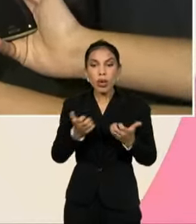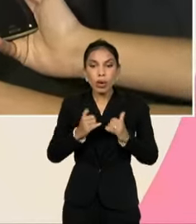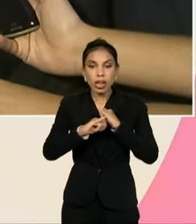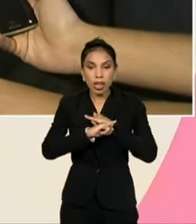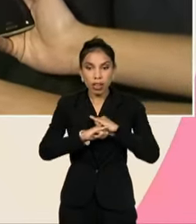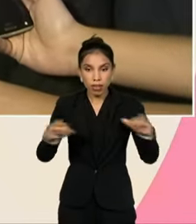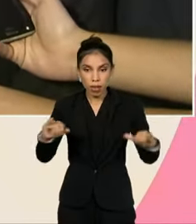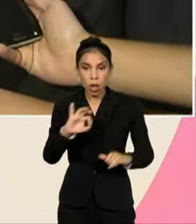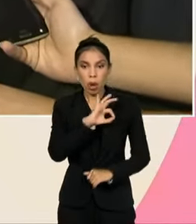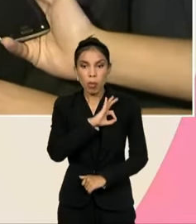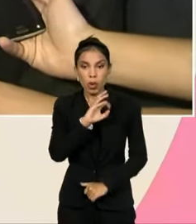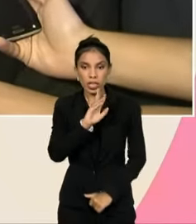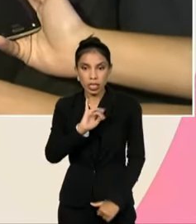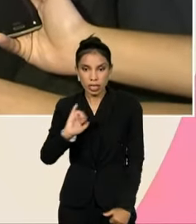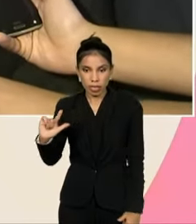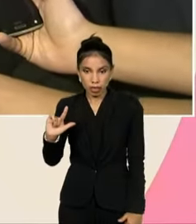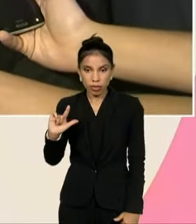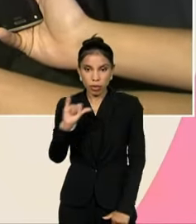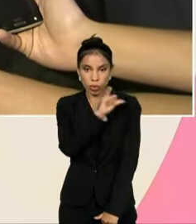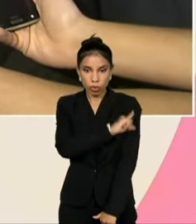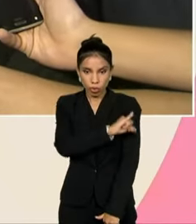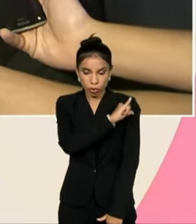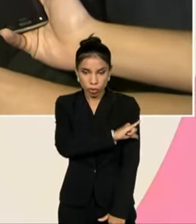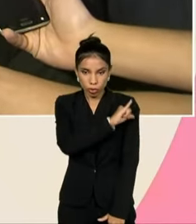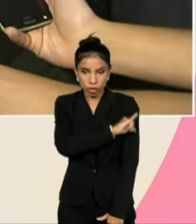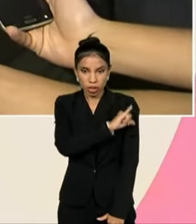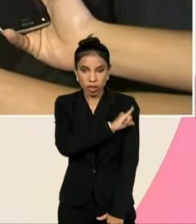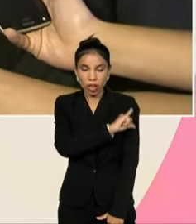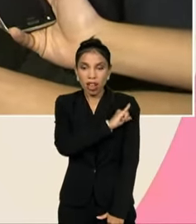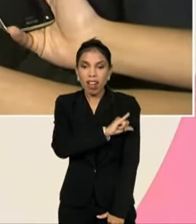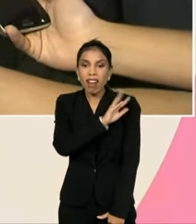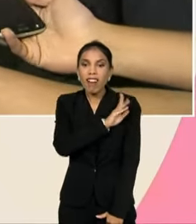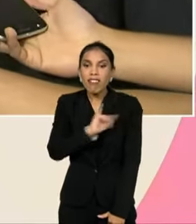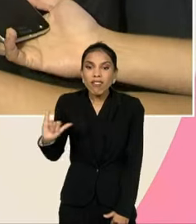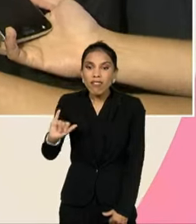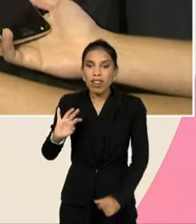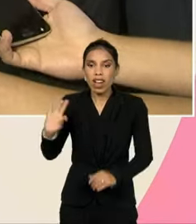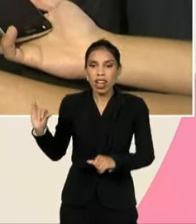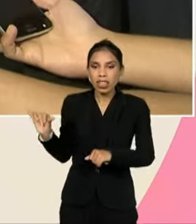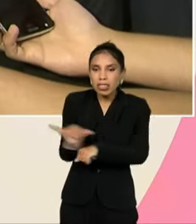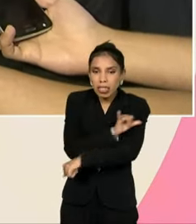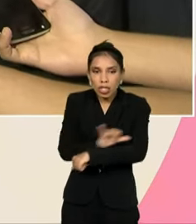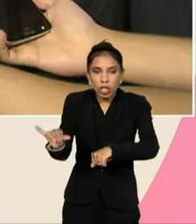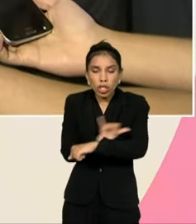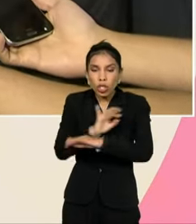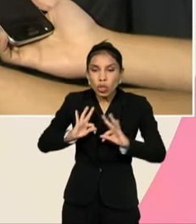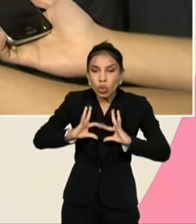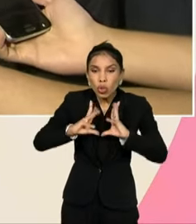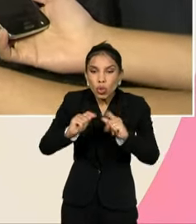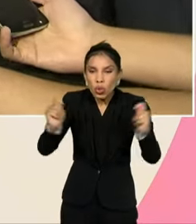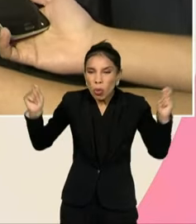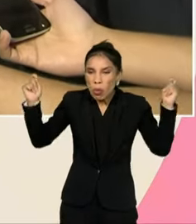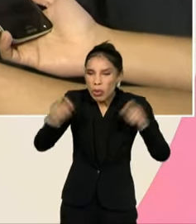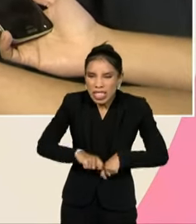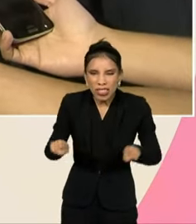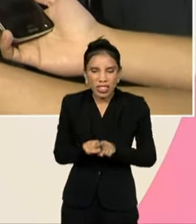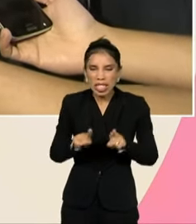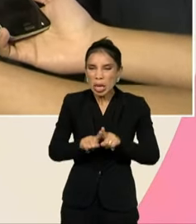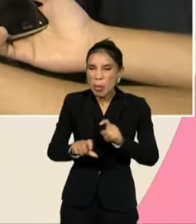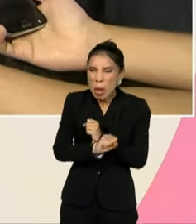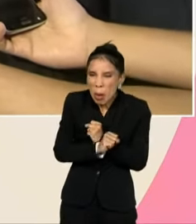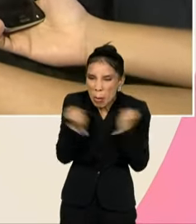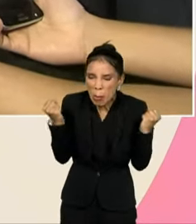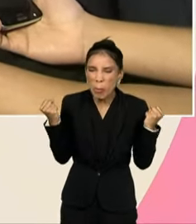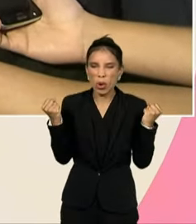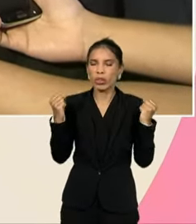também que a Polícia Civil do Rio de Janeiro vai adotar todas as formas possíveis e impossíveis para que seja